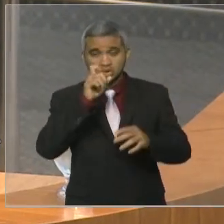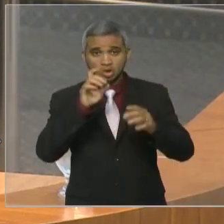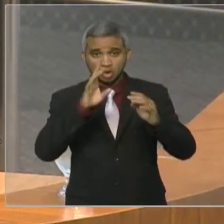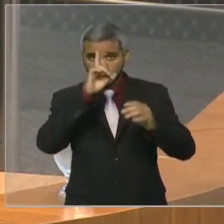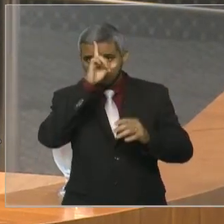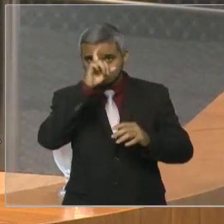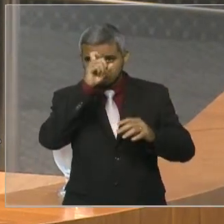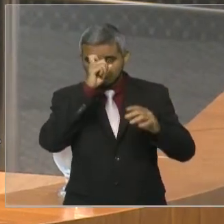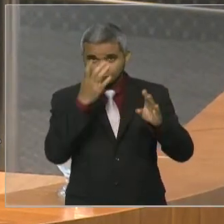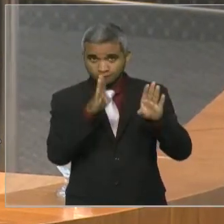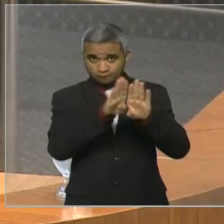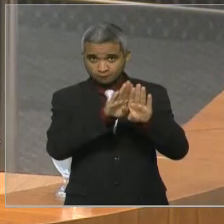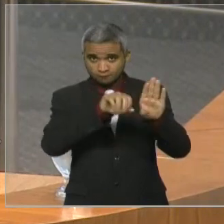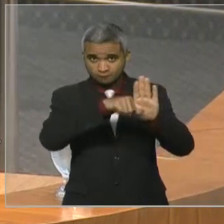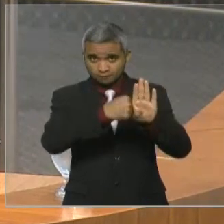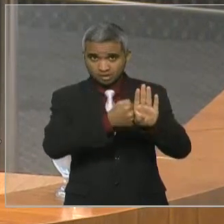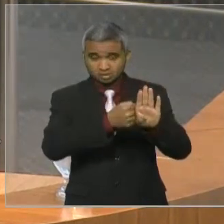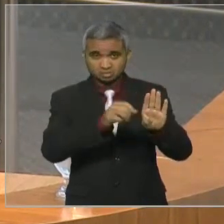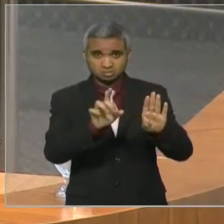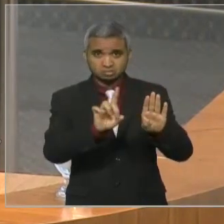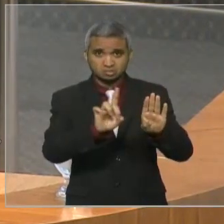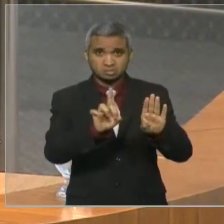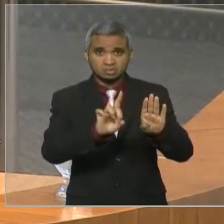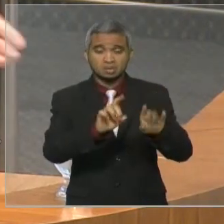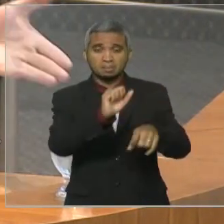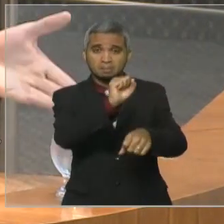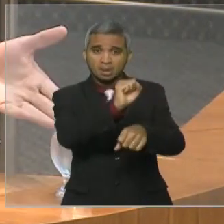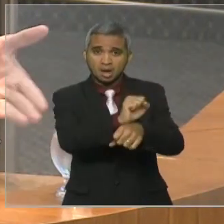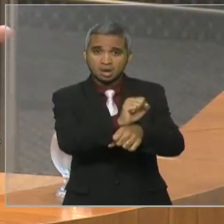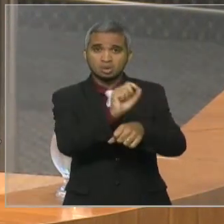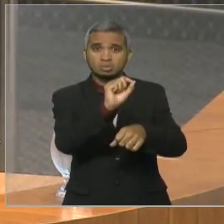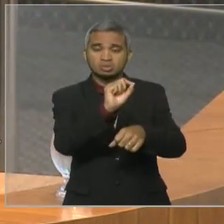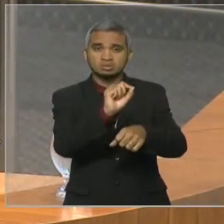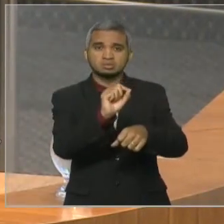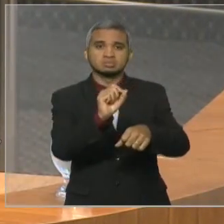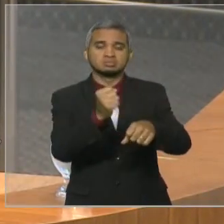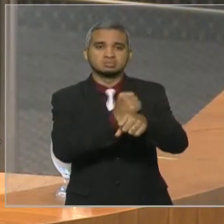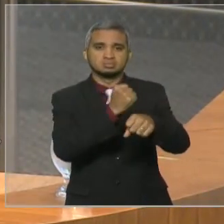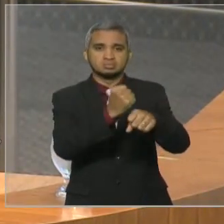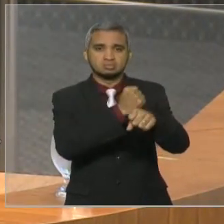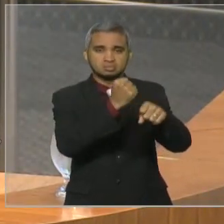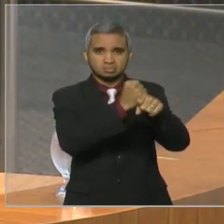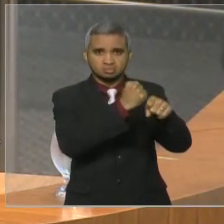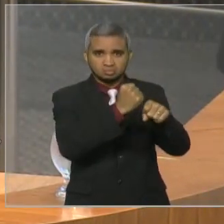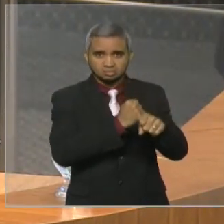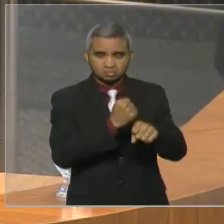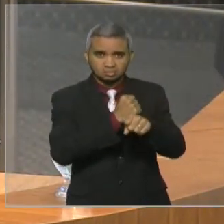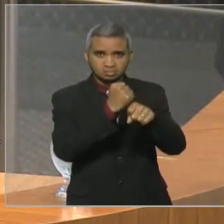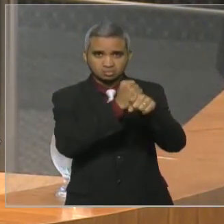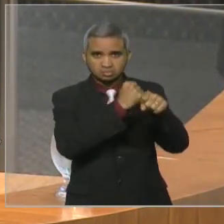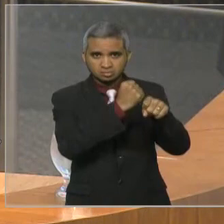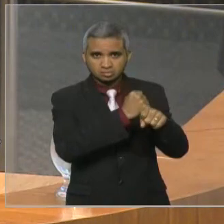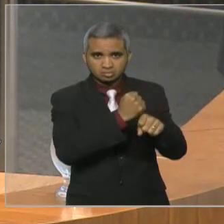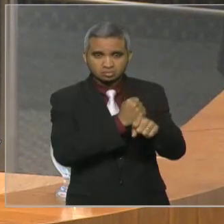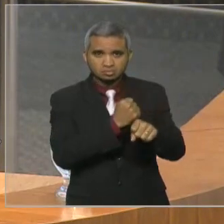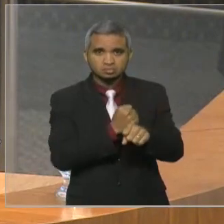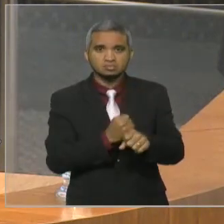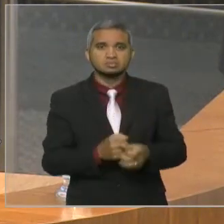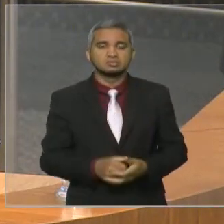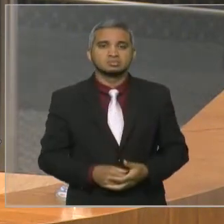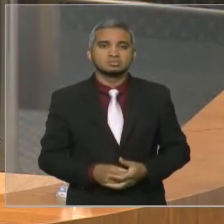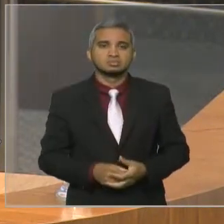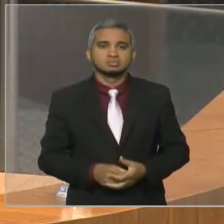suas atividades suspensas para a reforma. Até porque, todos nós sabemos, não precisa ser engenheiro, assim como eu e meu colega Felipe, que é